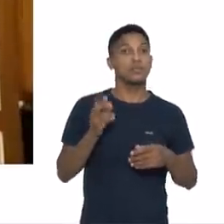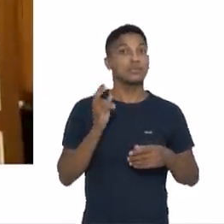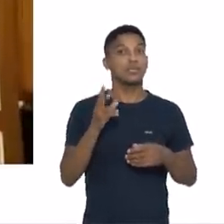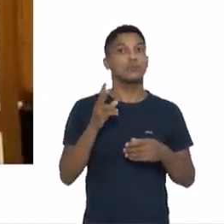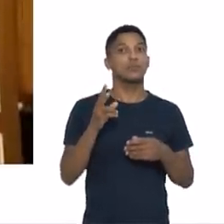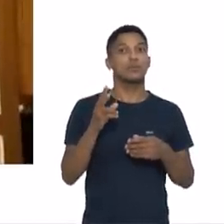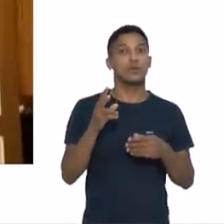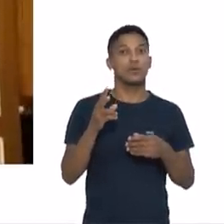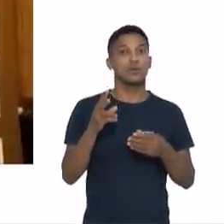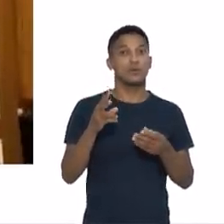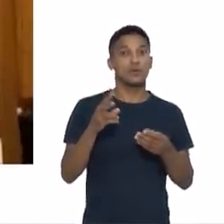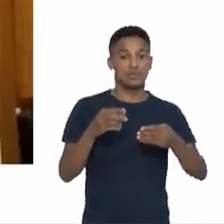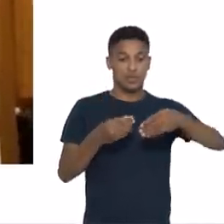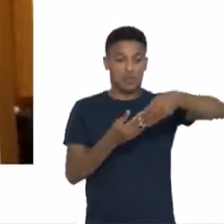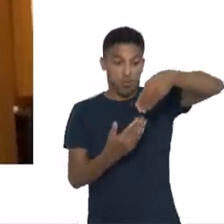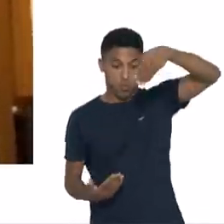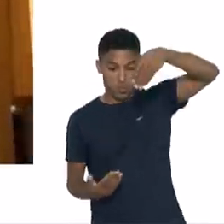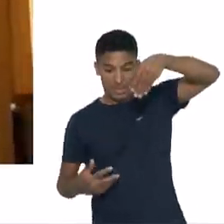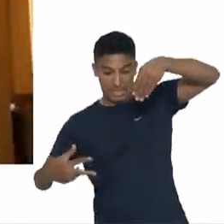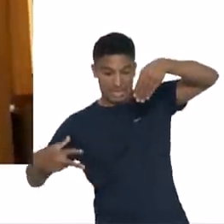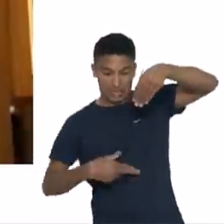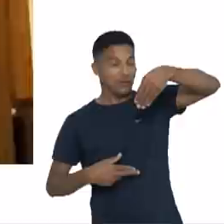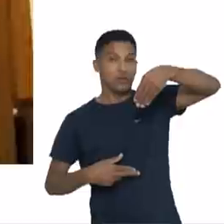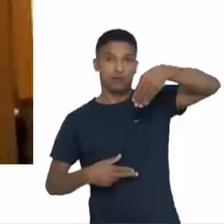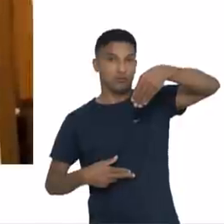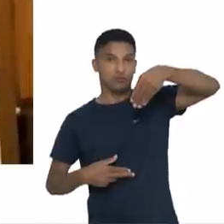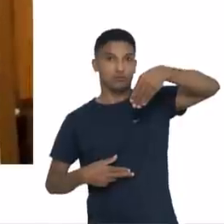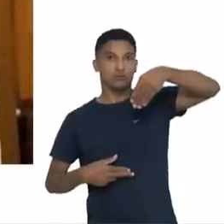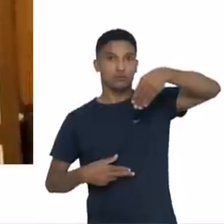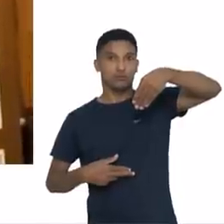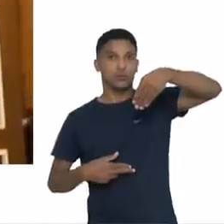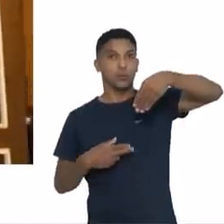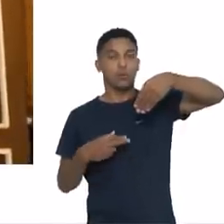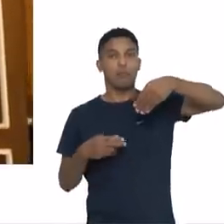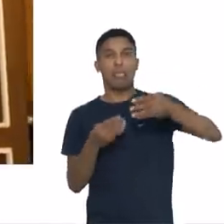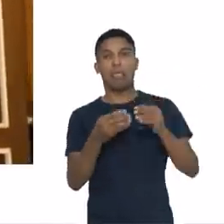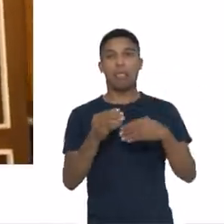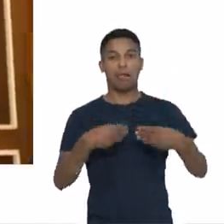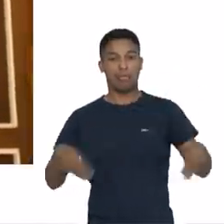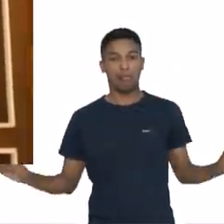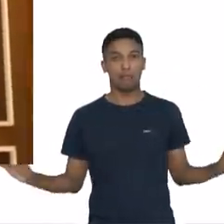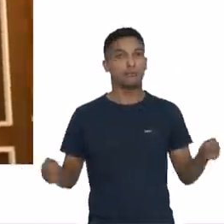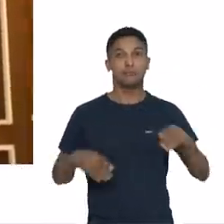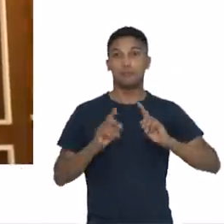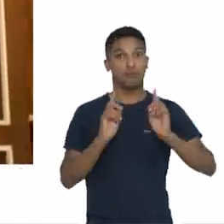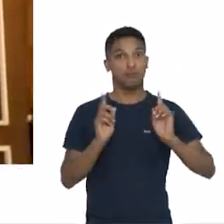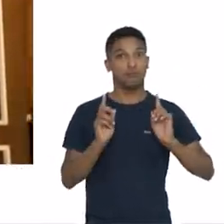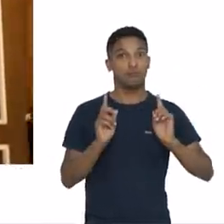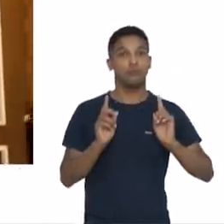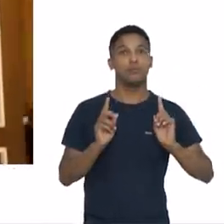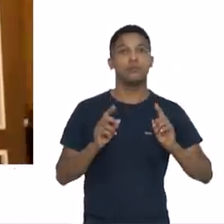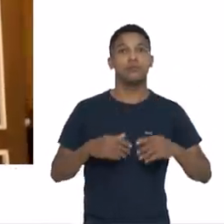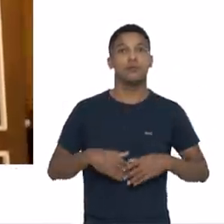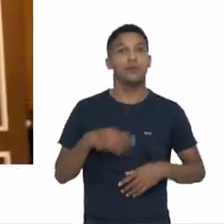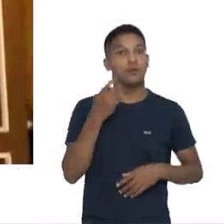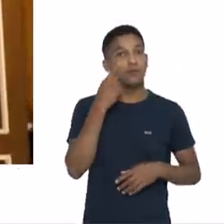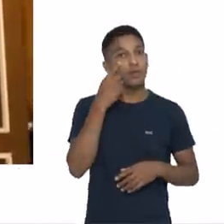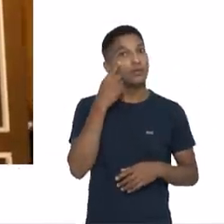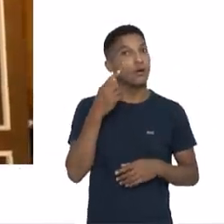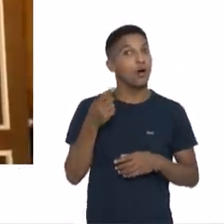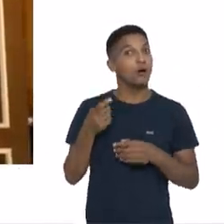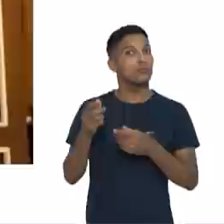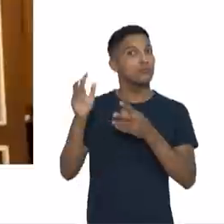sem cortar aqui até embaixo, porque senão ele vai desmanchar, né? E a gente não quer que ele desmanche, tá? Então, é só